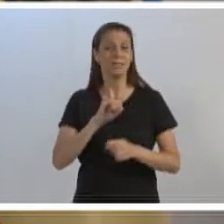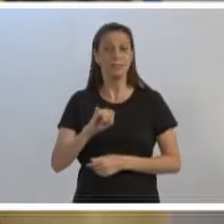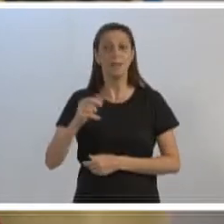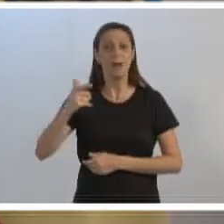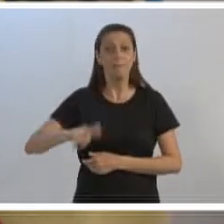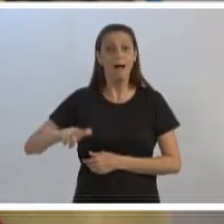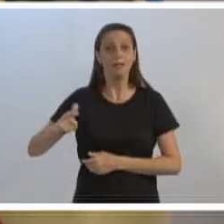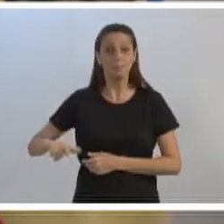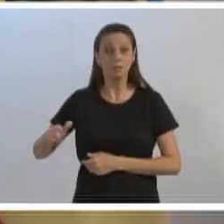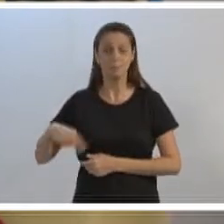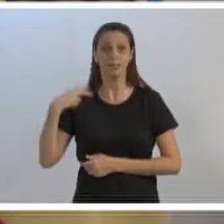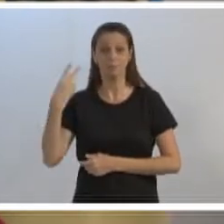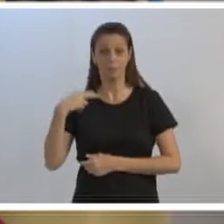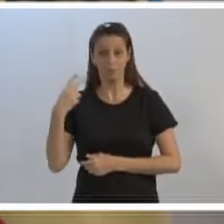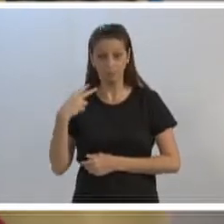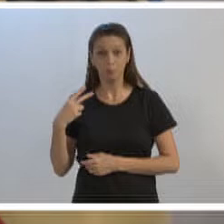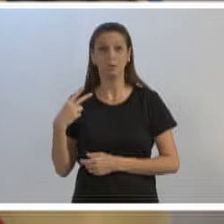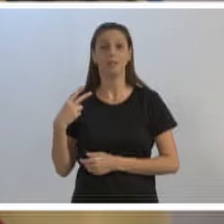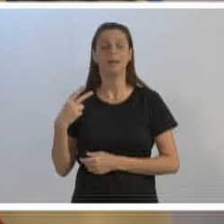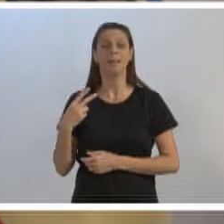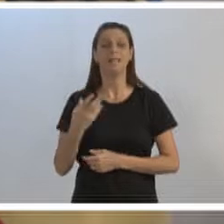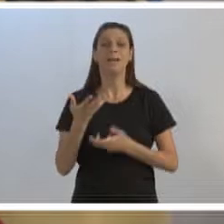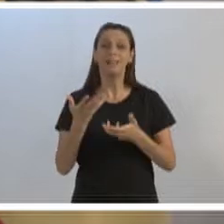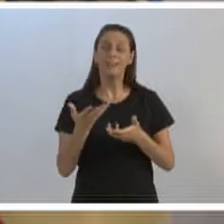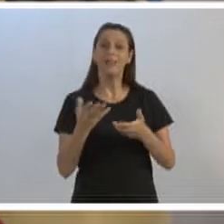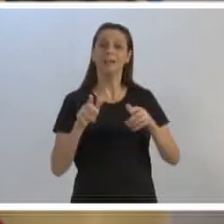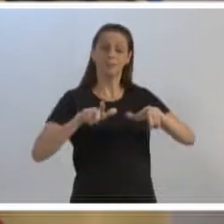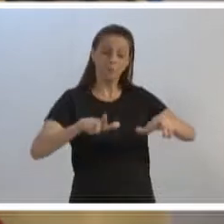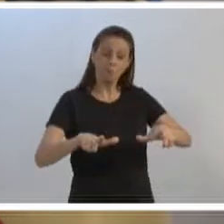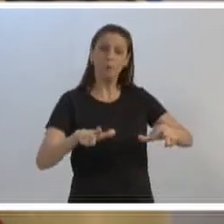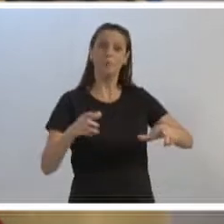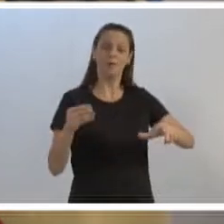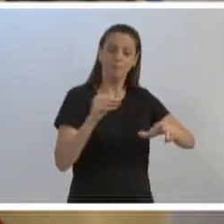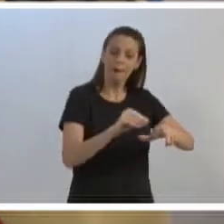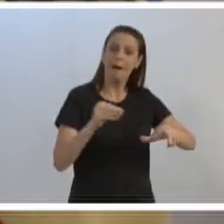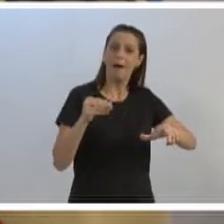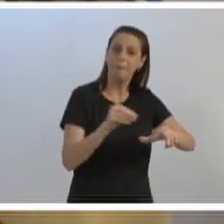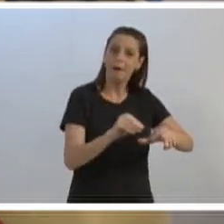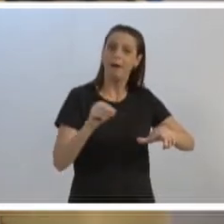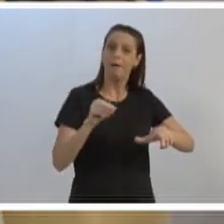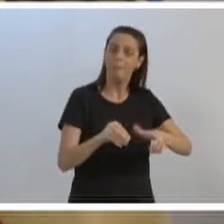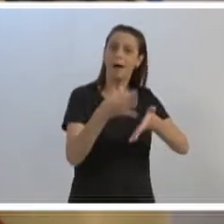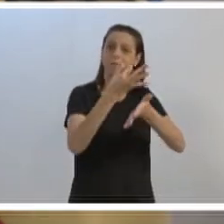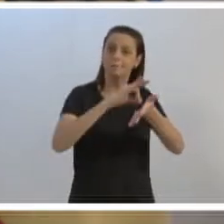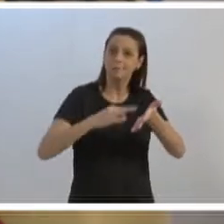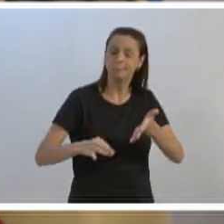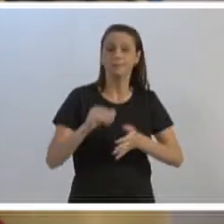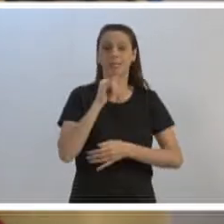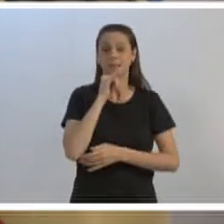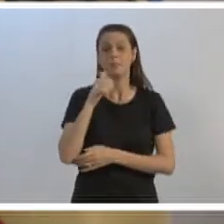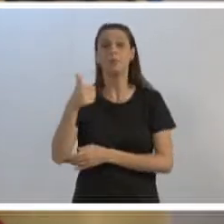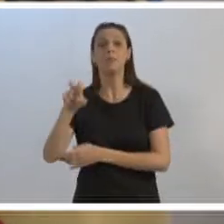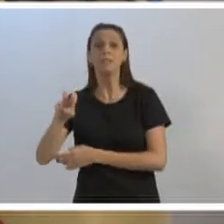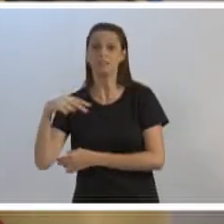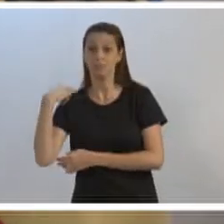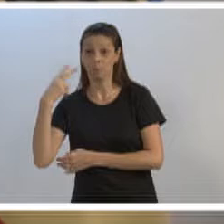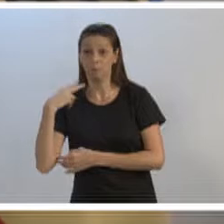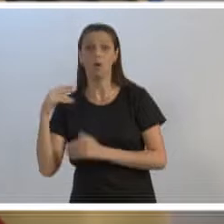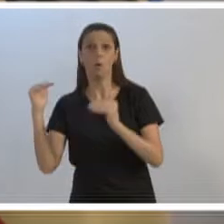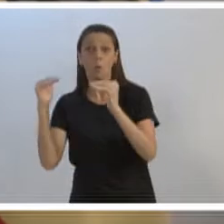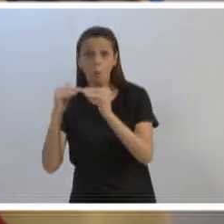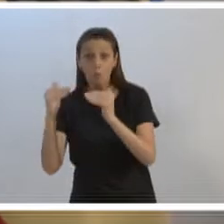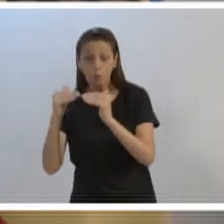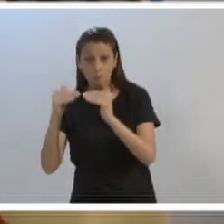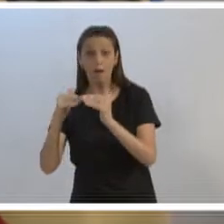autores, se contém mais assinaturas dentro desse diploma. Ou seja, se os 15 vereadores votarem